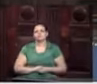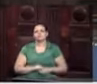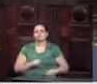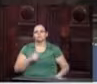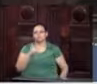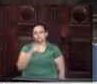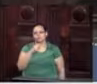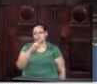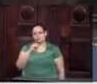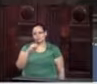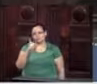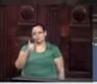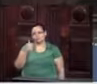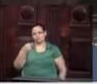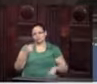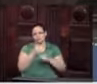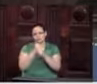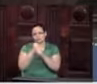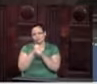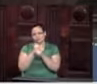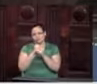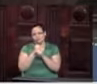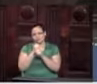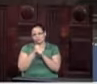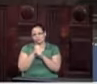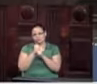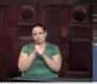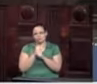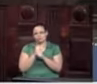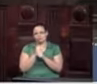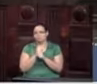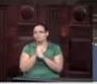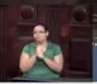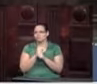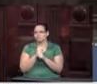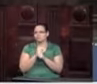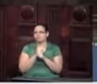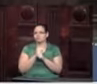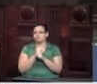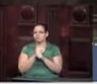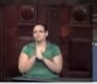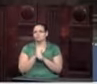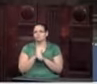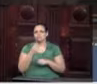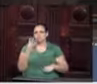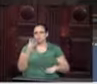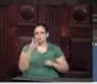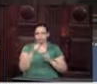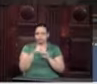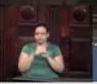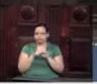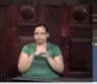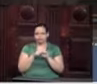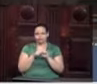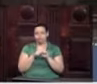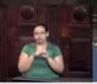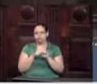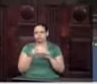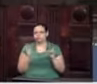em 2017 e ainda não completamos o quarto mês.